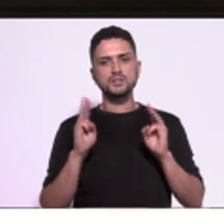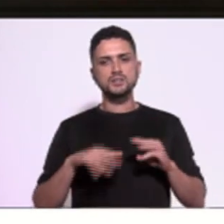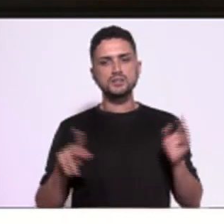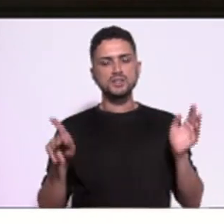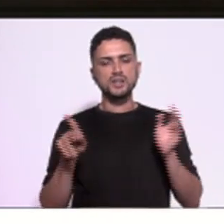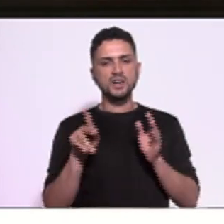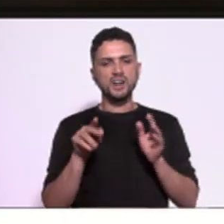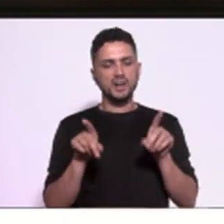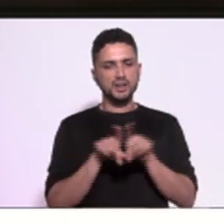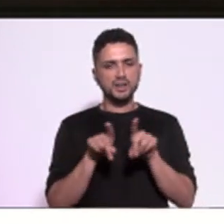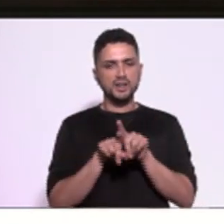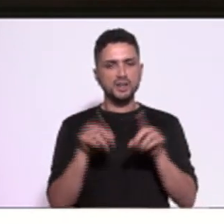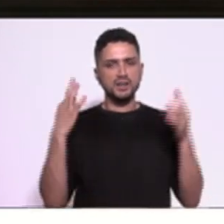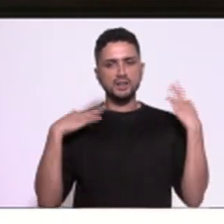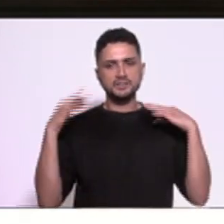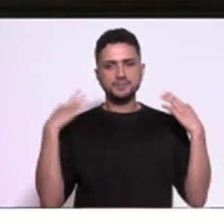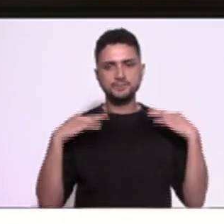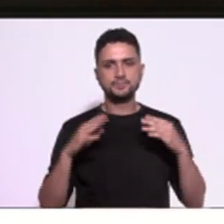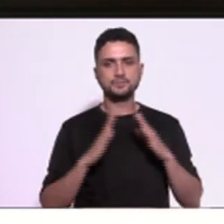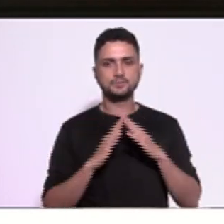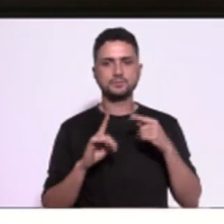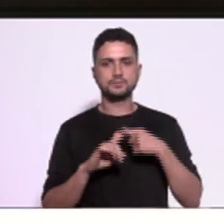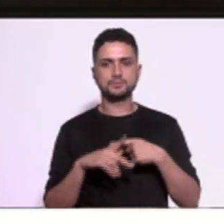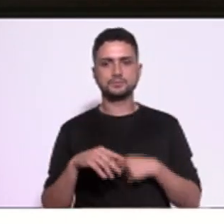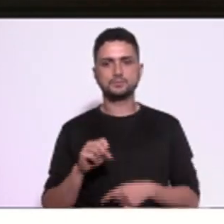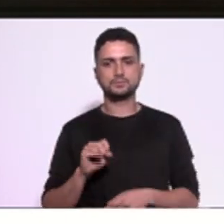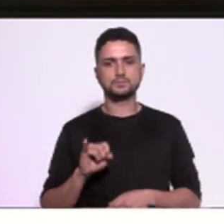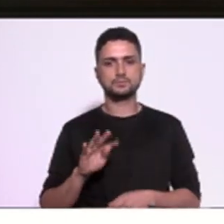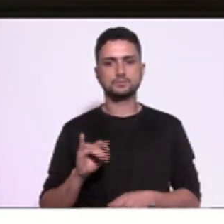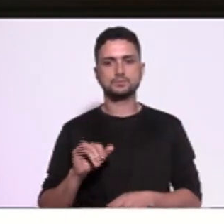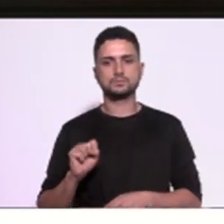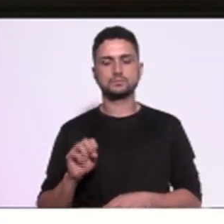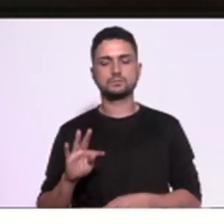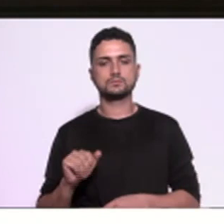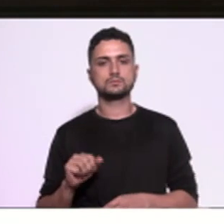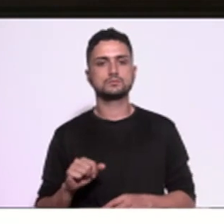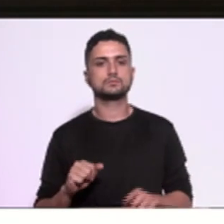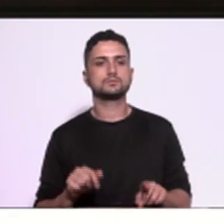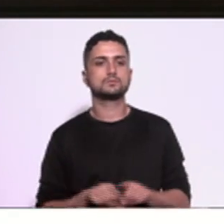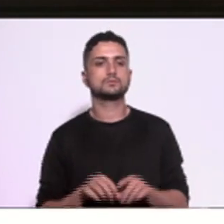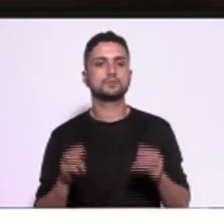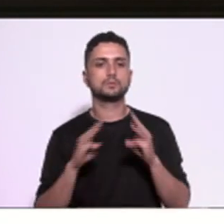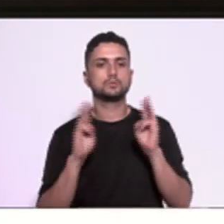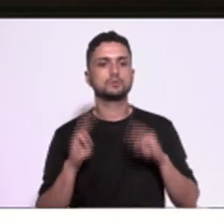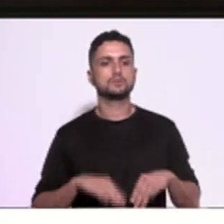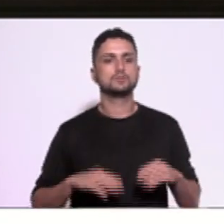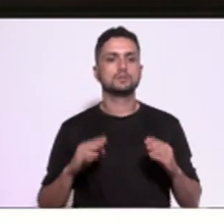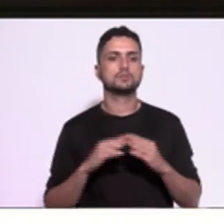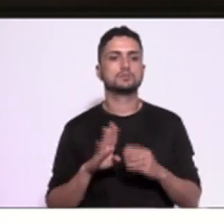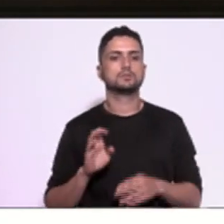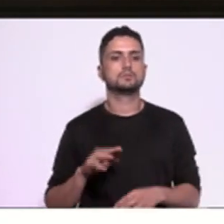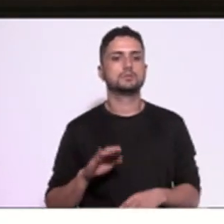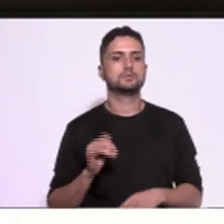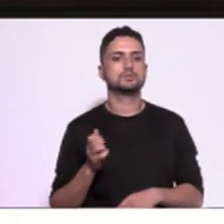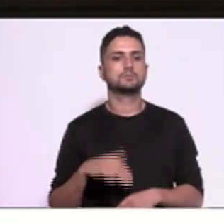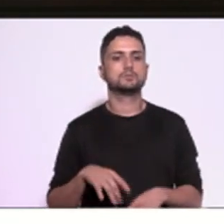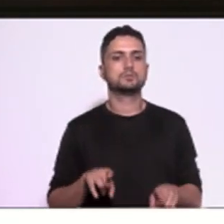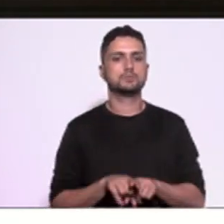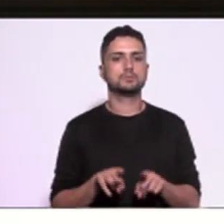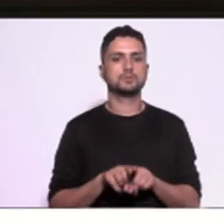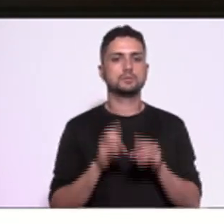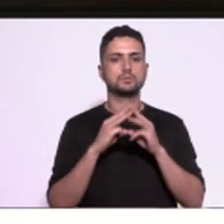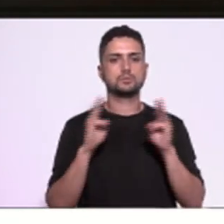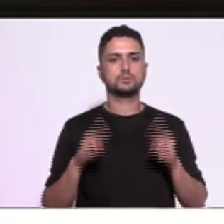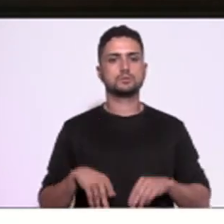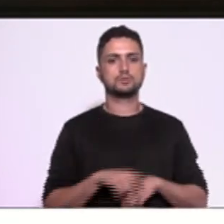Turismo. Além da Igreja Positivista, do Museu Casa de Benjamin Constant e do Museu da República,